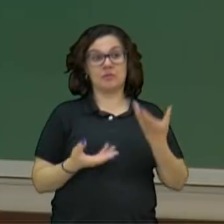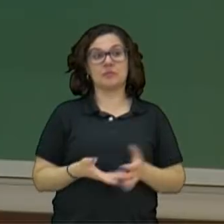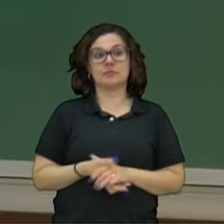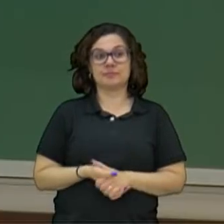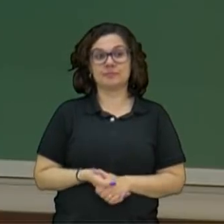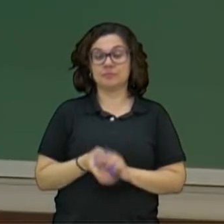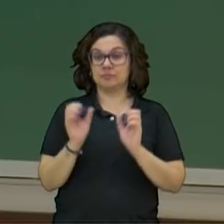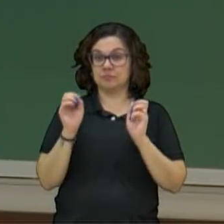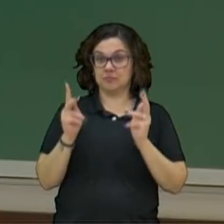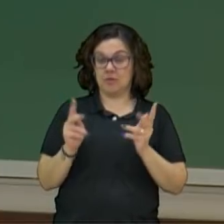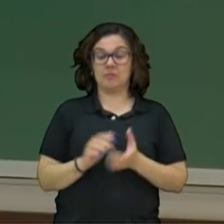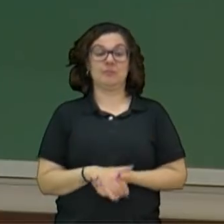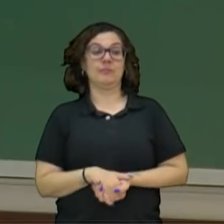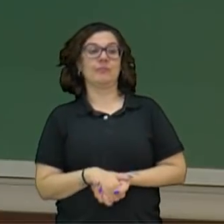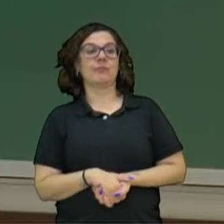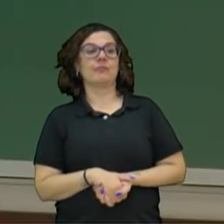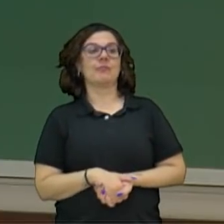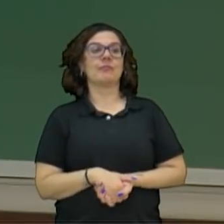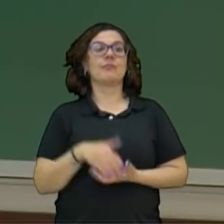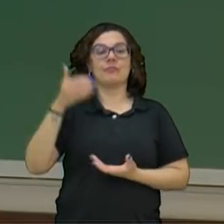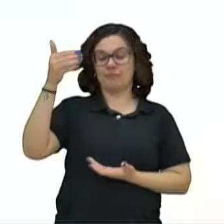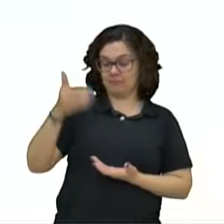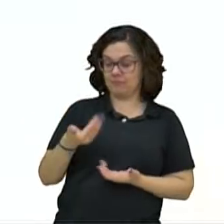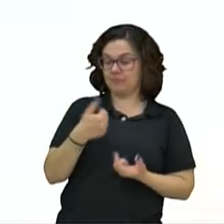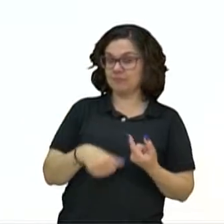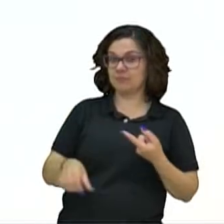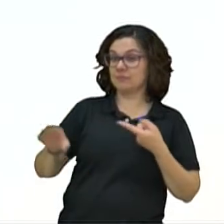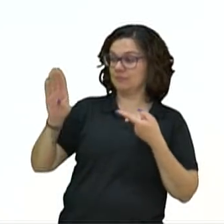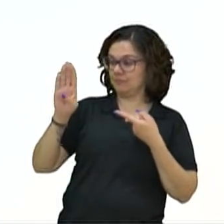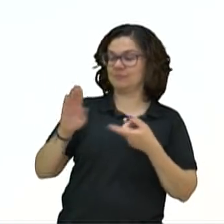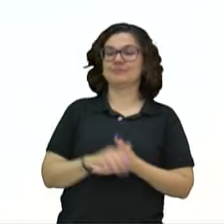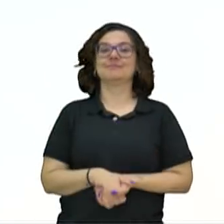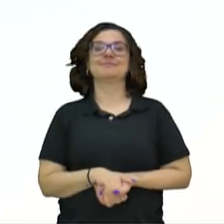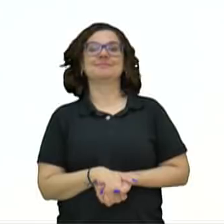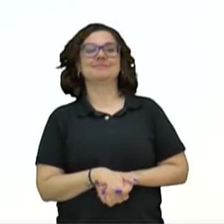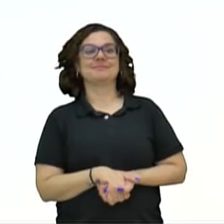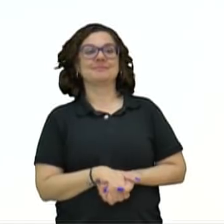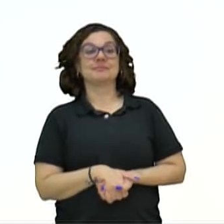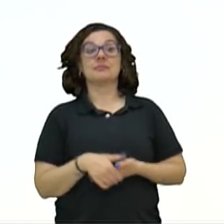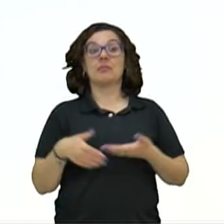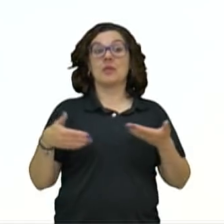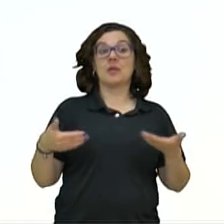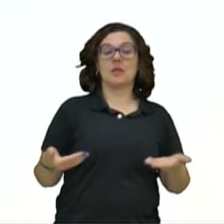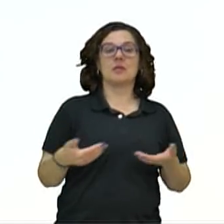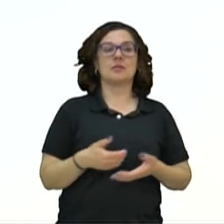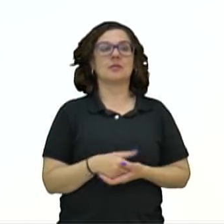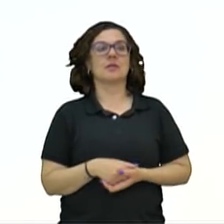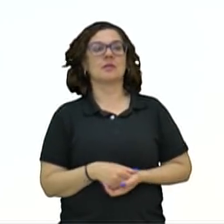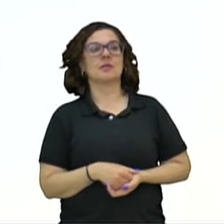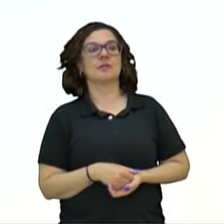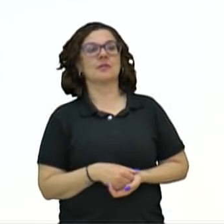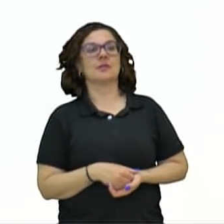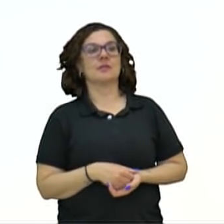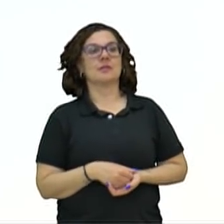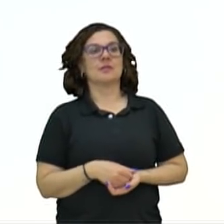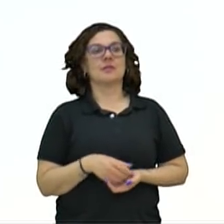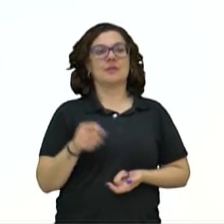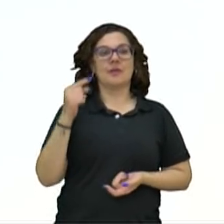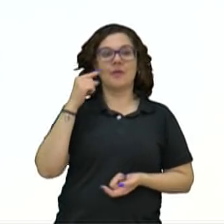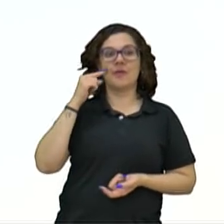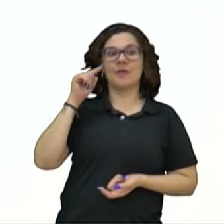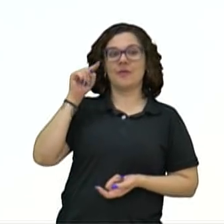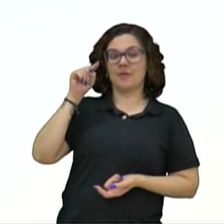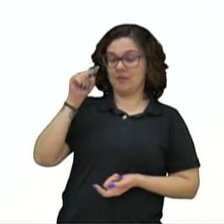agora também, certo? Então, por isso que era a nossa resposta B. E seguindo ainda sobre